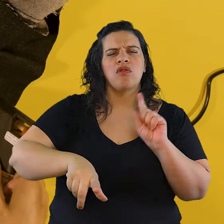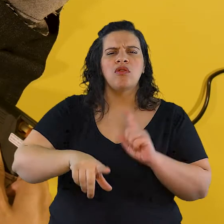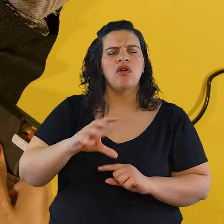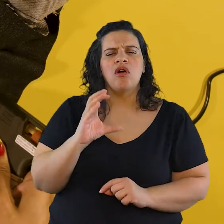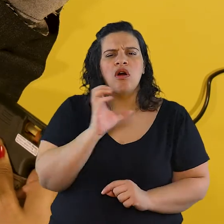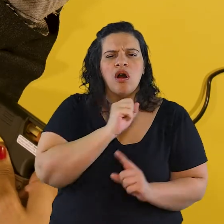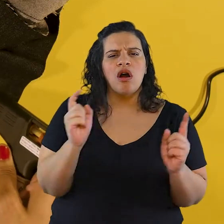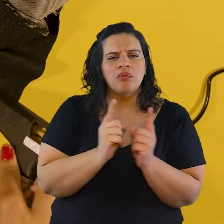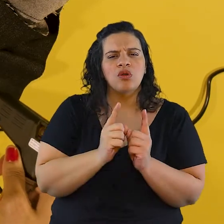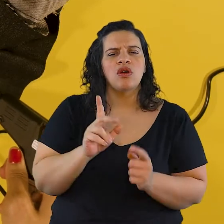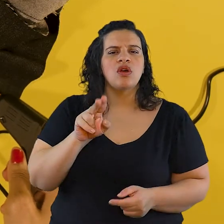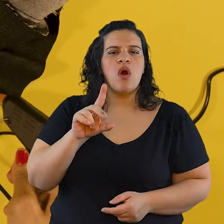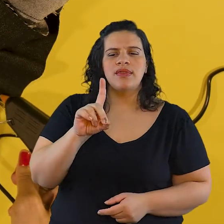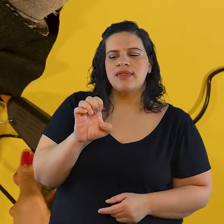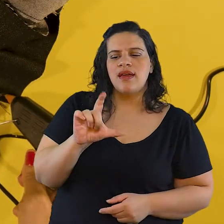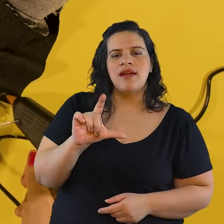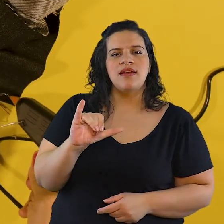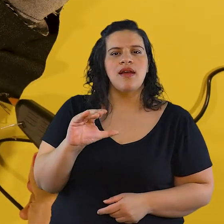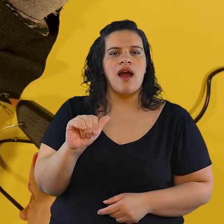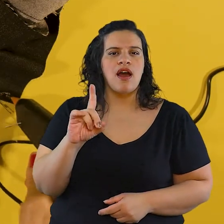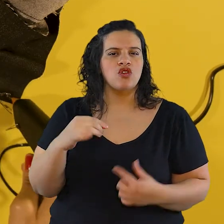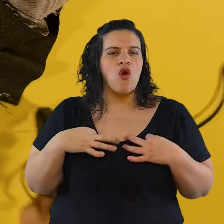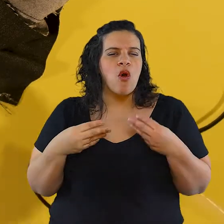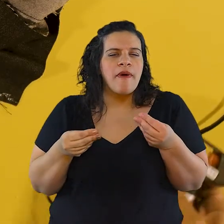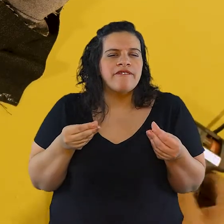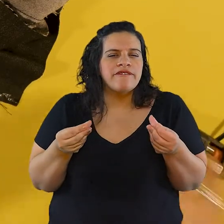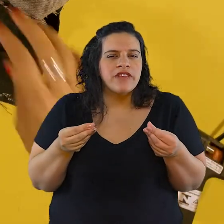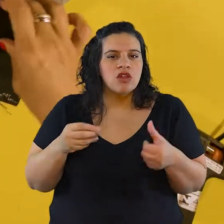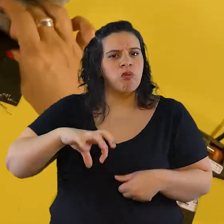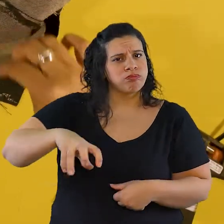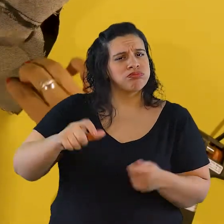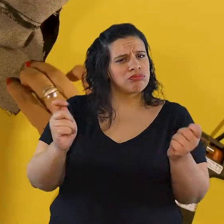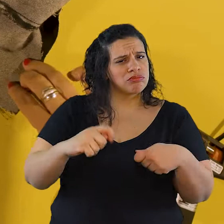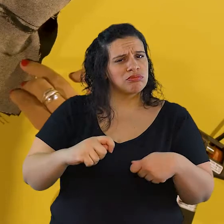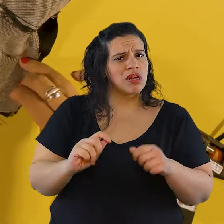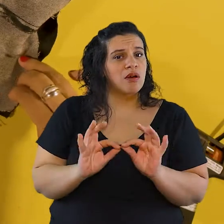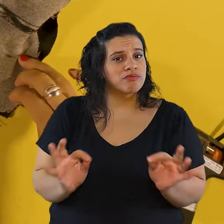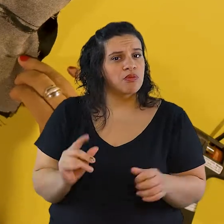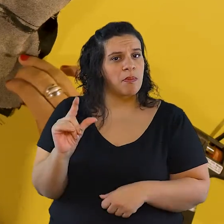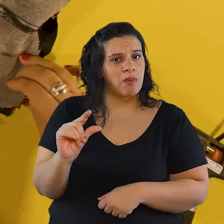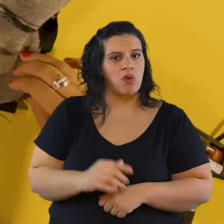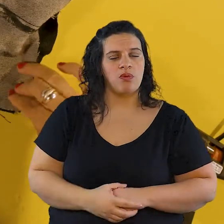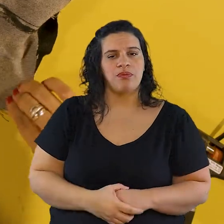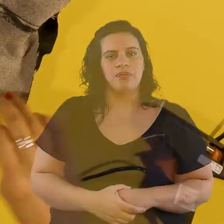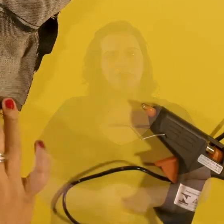maior da máquina, coloca uma mais de roupa delicada, sabe? Que também ela aguenta a